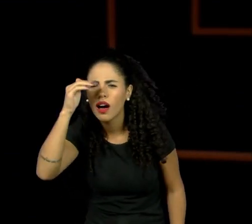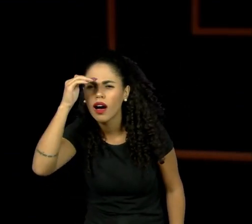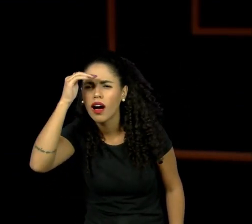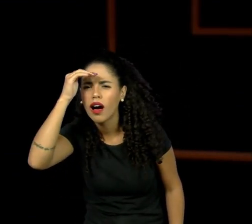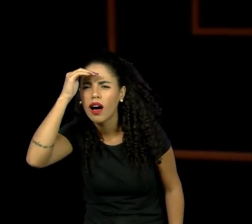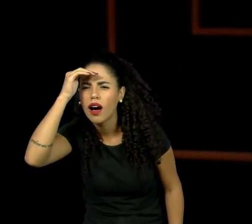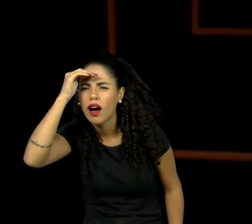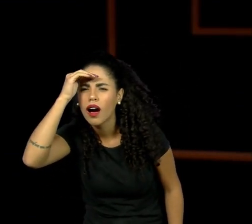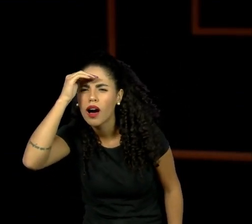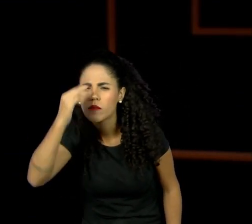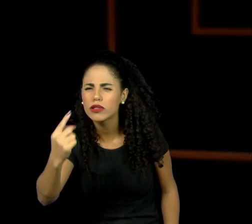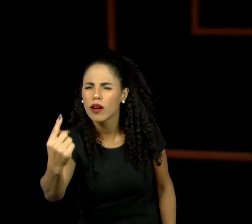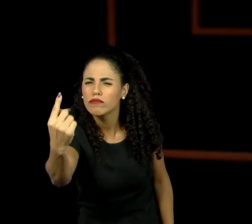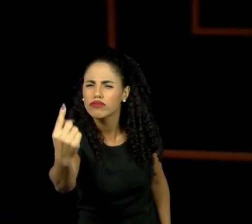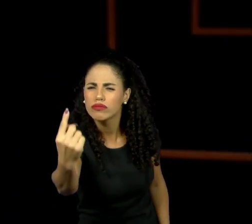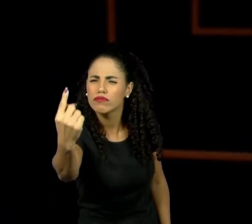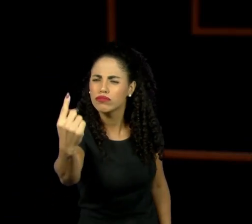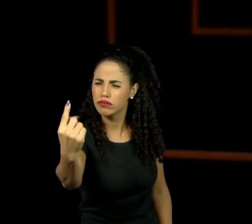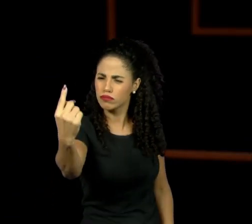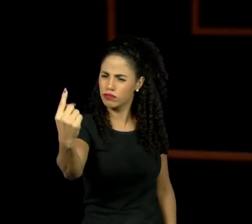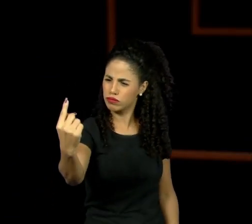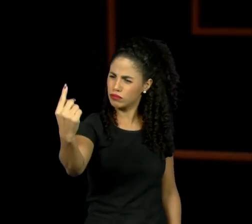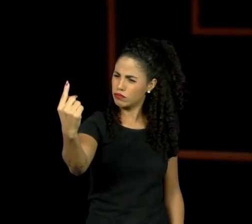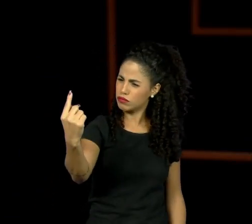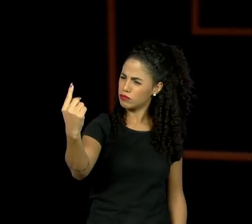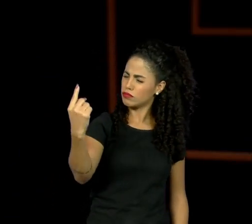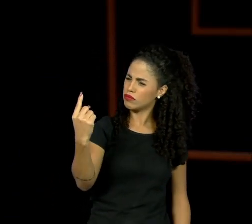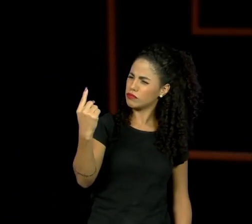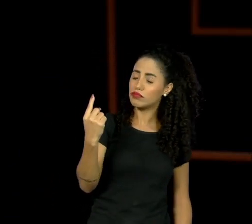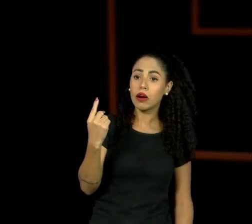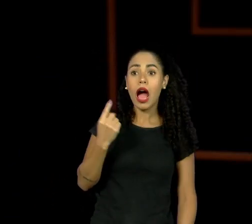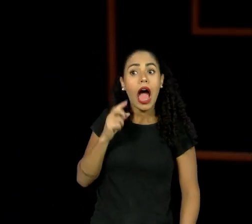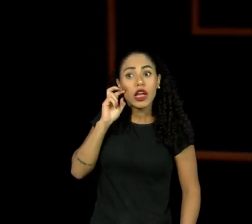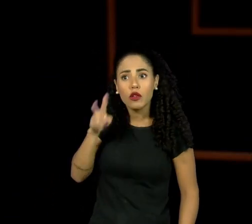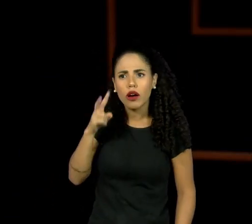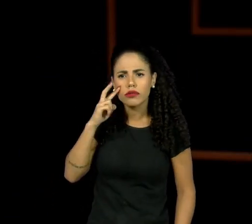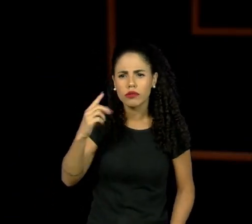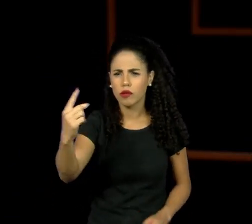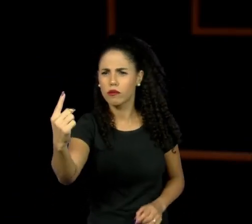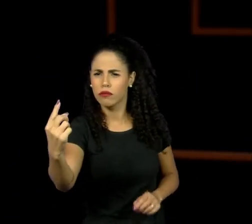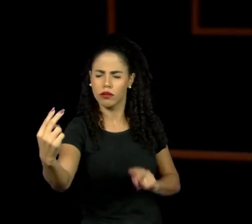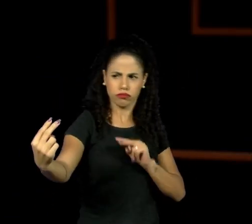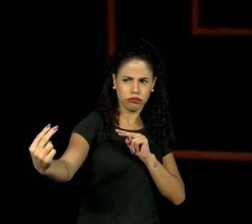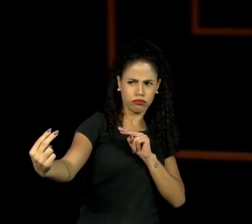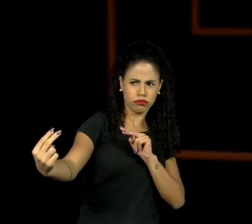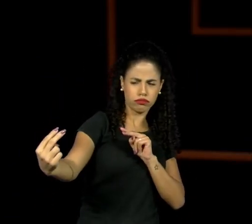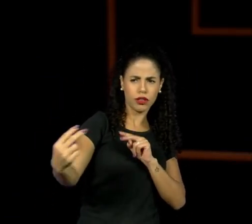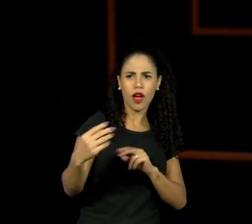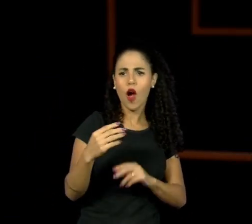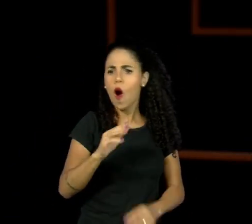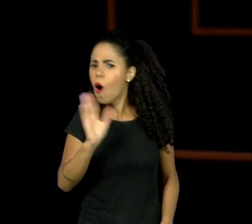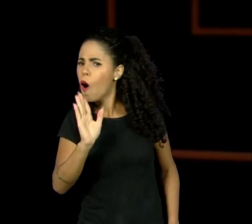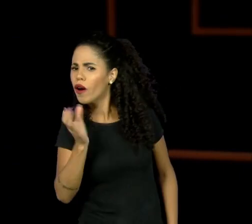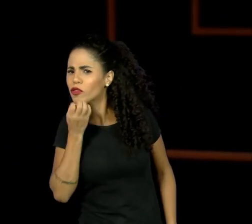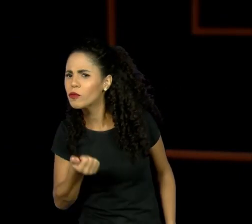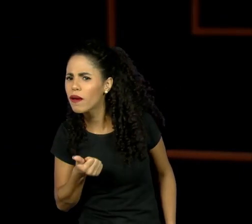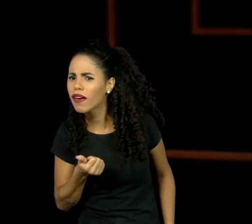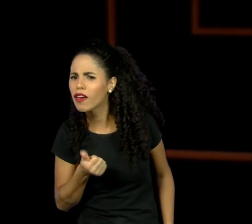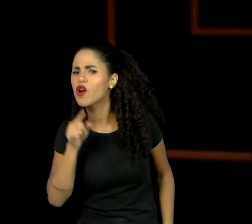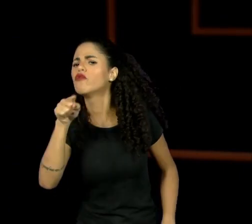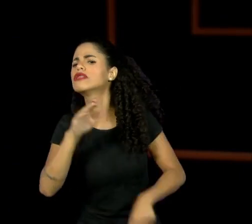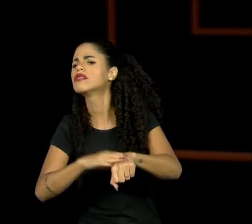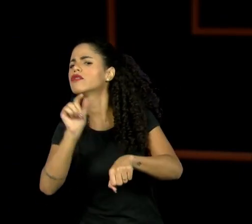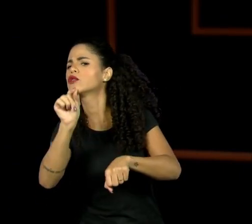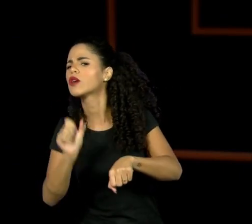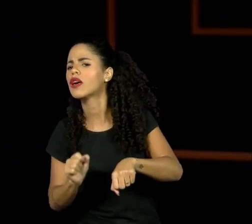figurinha andando, veio andando. Quando veio andando, a gente olhando muito, ele olhou, meio assustado. Eu falei, ei, tudo bem, tudo? O que é que você